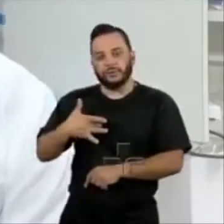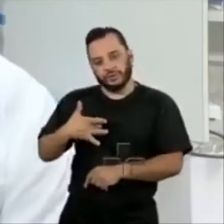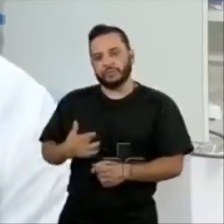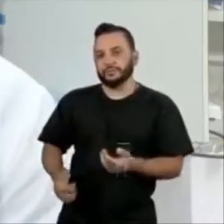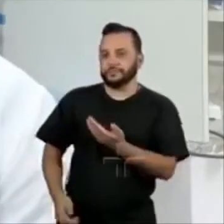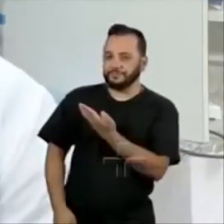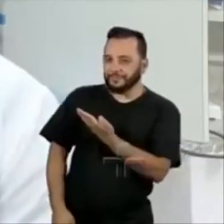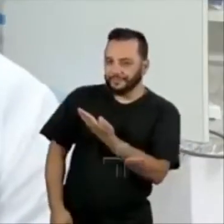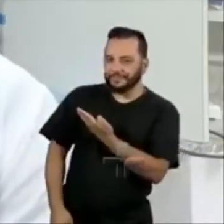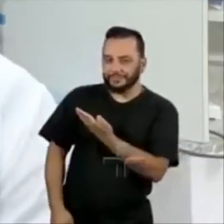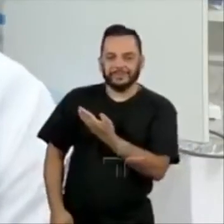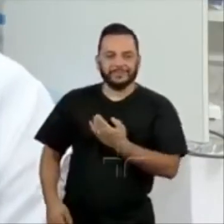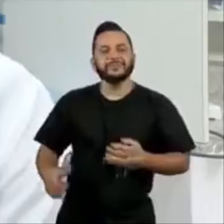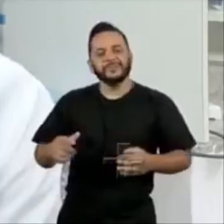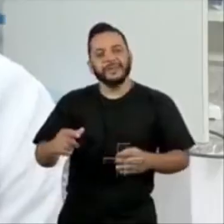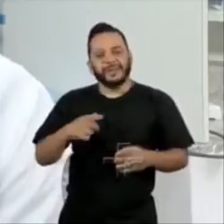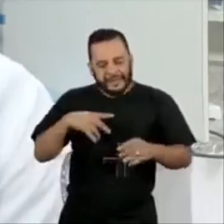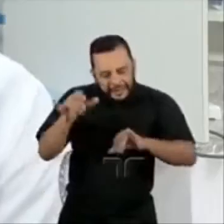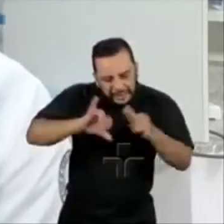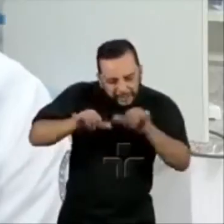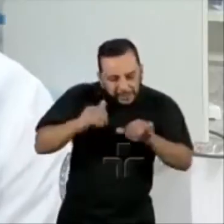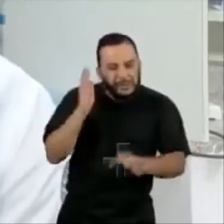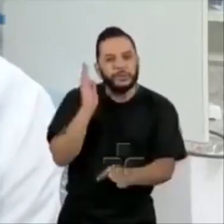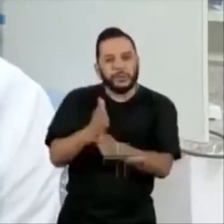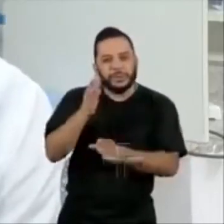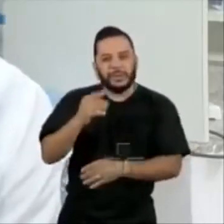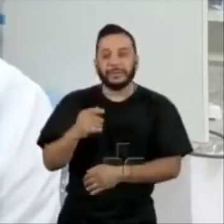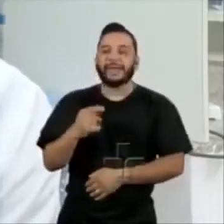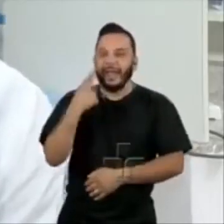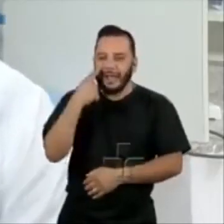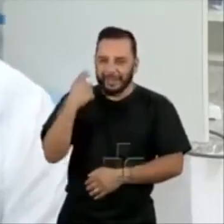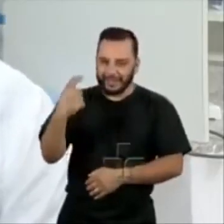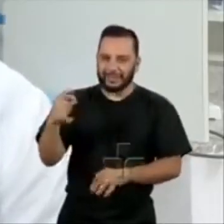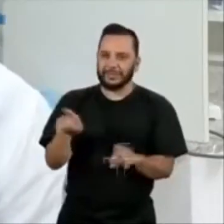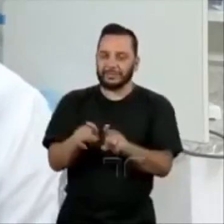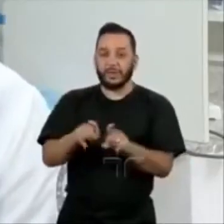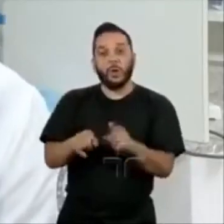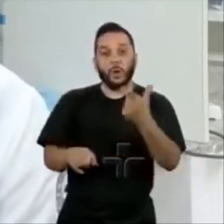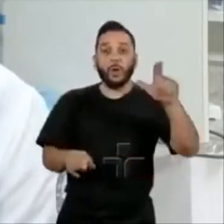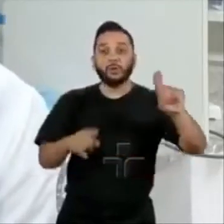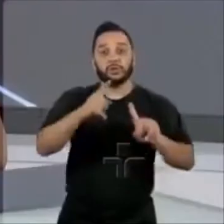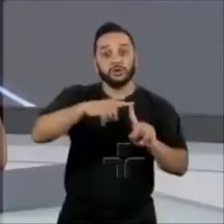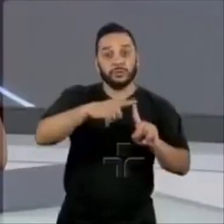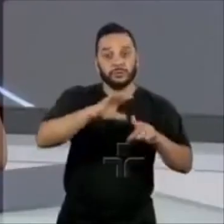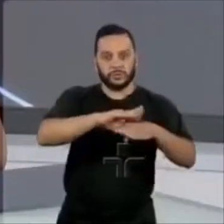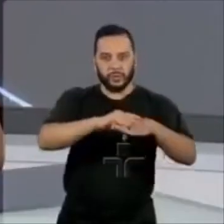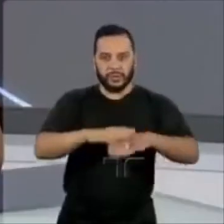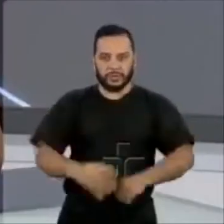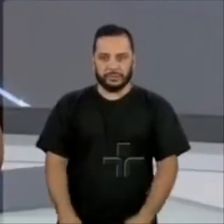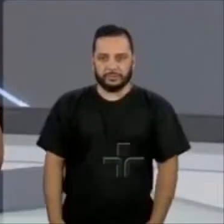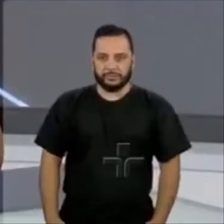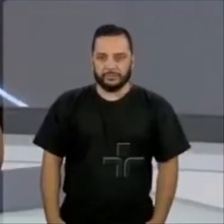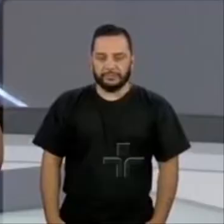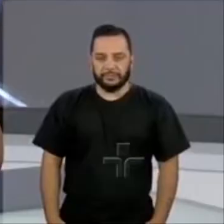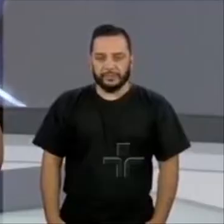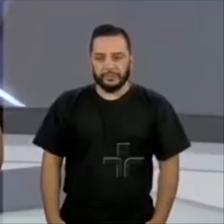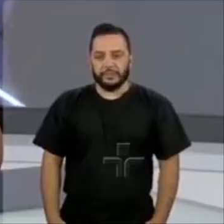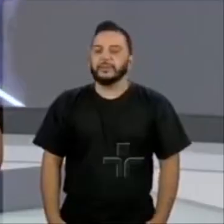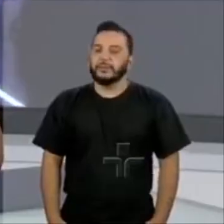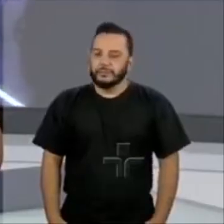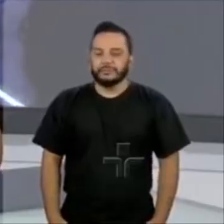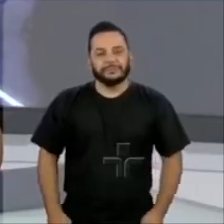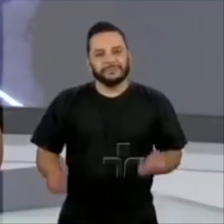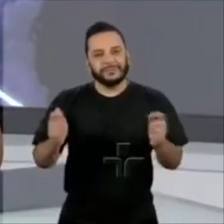tenho e os achados que a gente conseguiu são interessantes também para outros tipos de doença são muito ainda podem